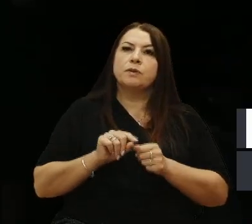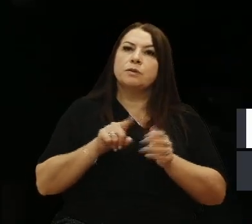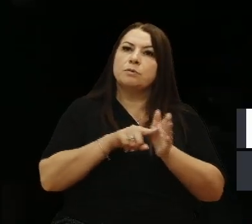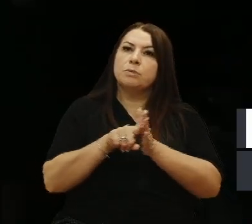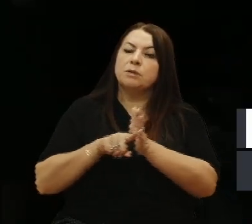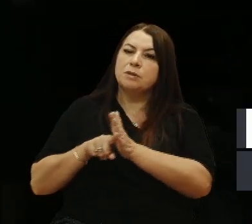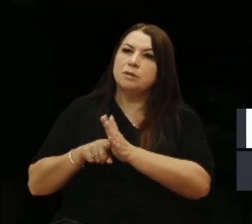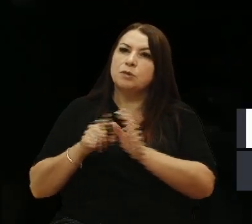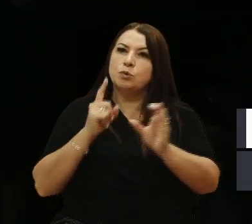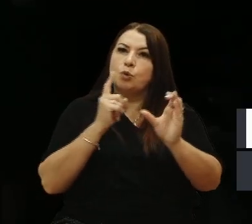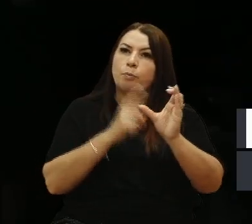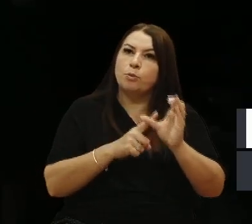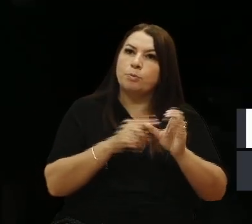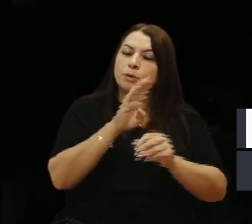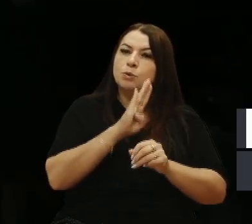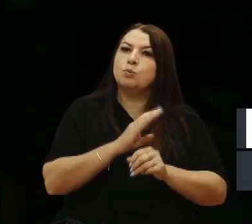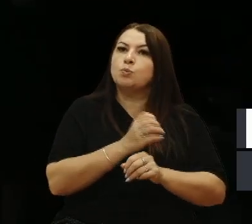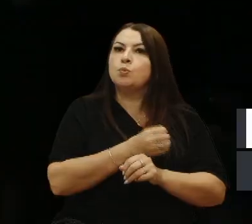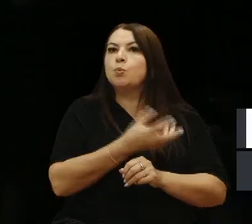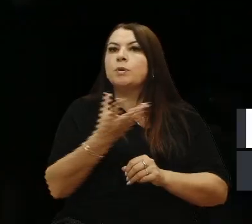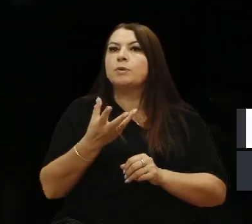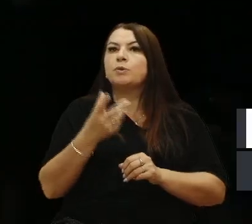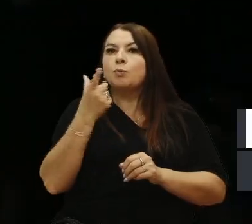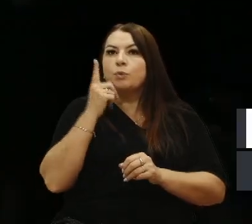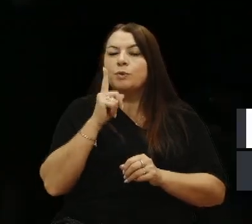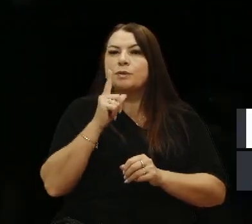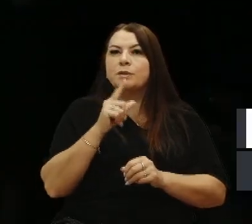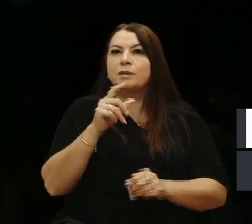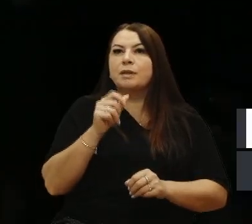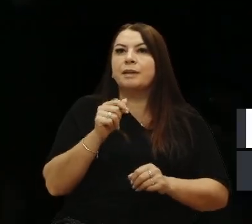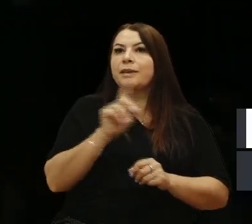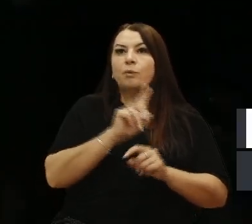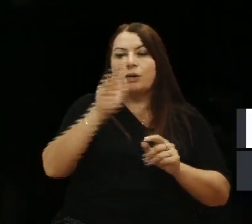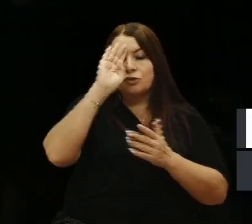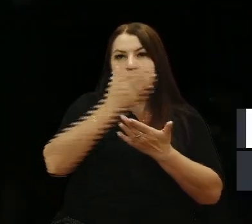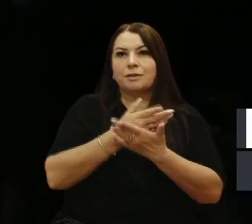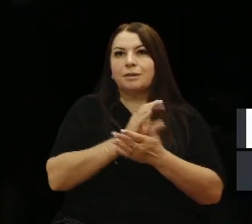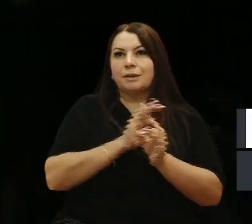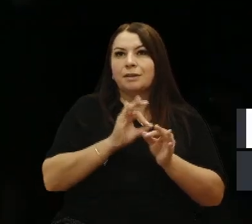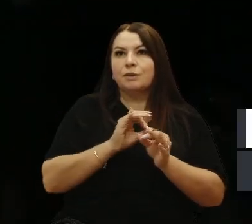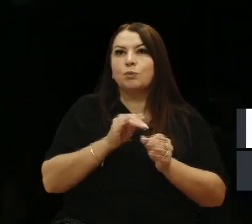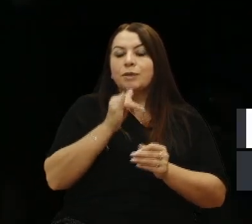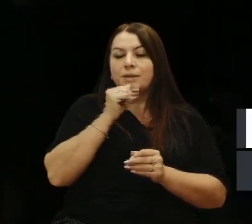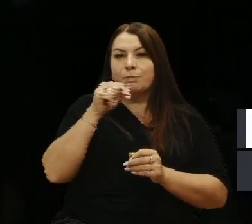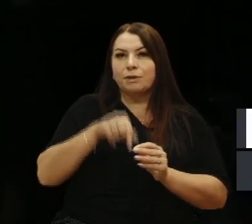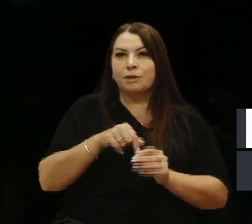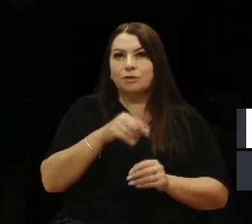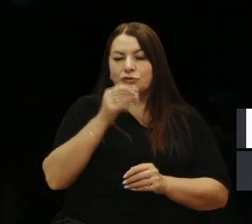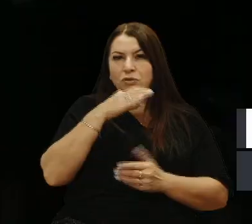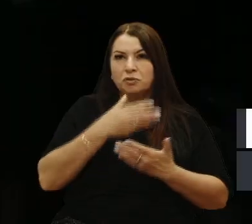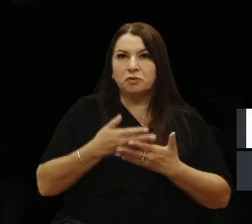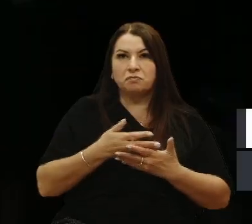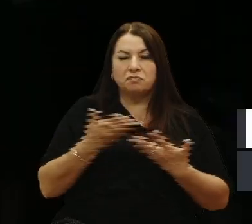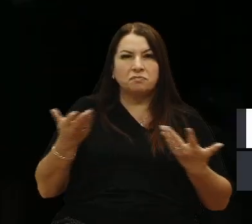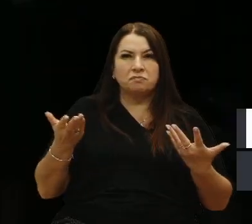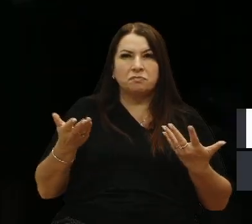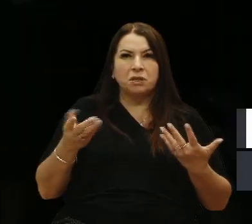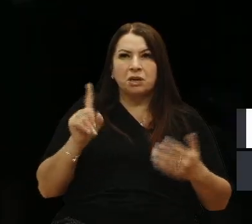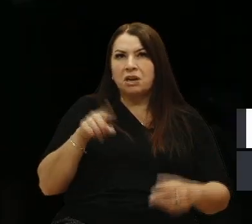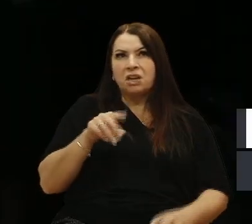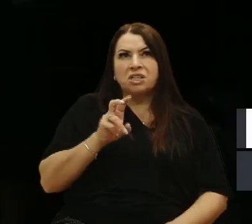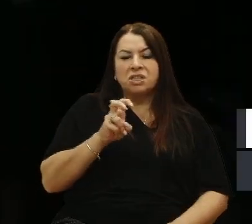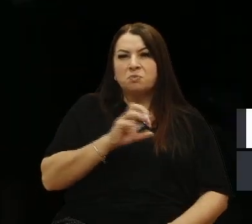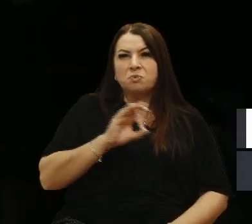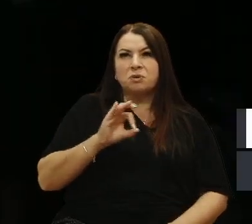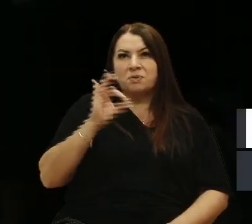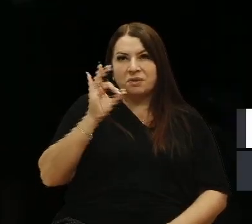com os comunistas brasileiros e vejam quantos se consideram ateus. Se eu for pegar o exemplo nosso de Caxias, vai ser nem 5%, eu